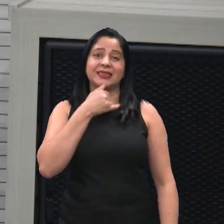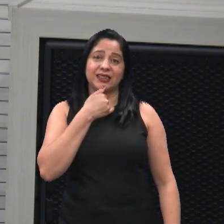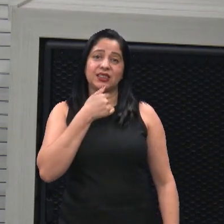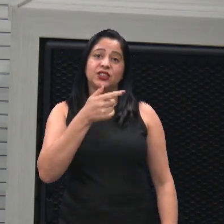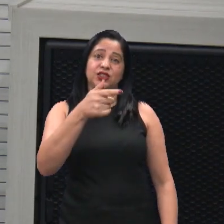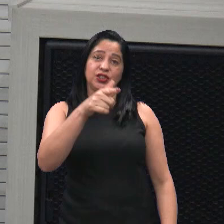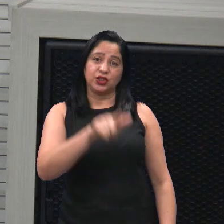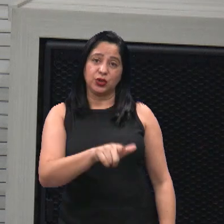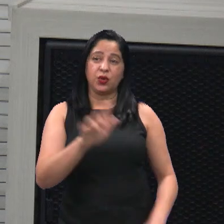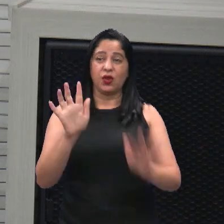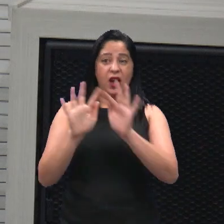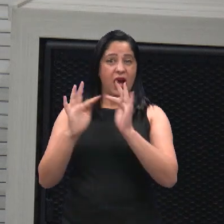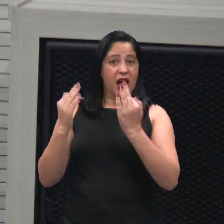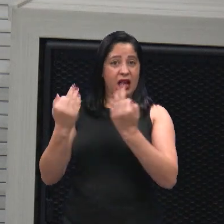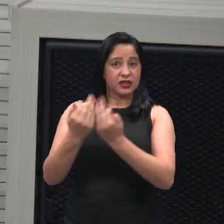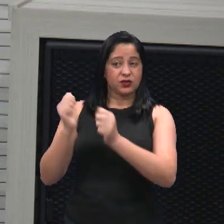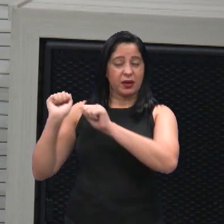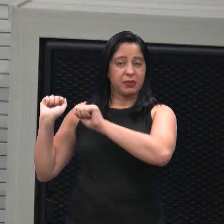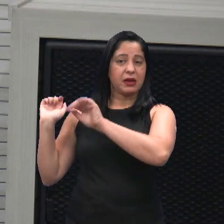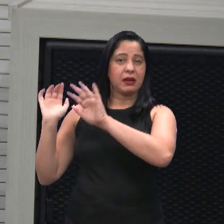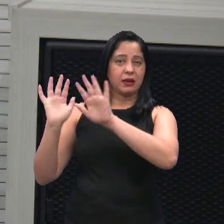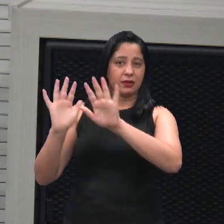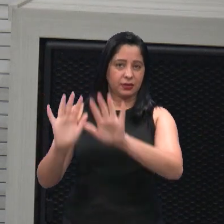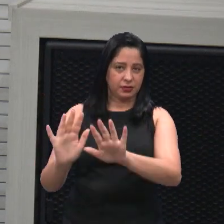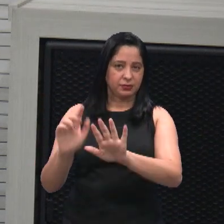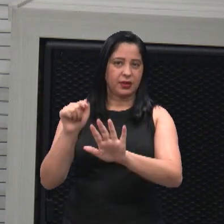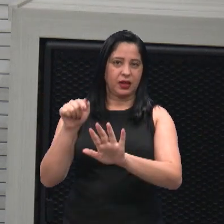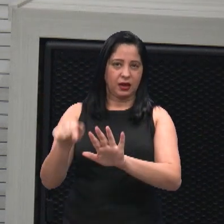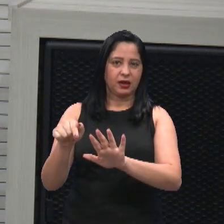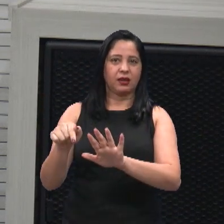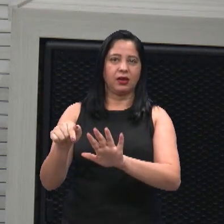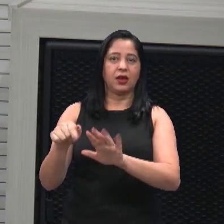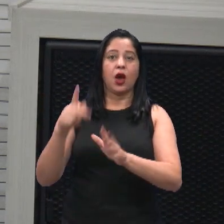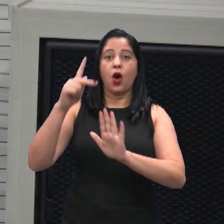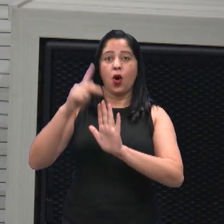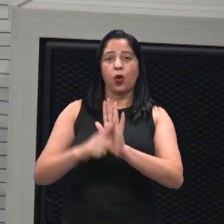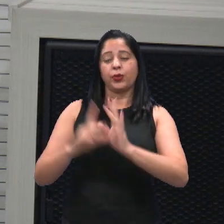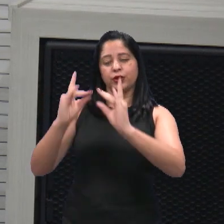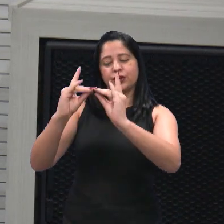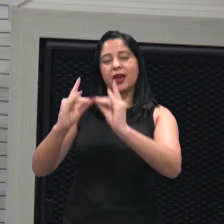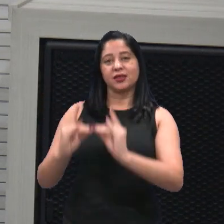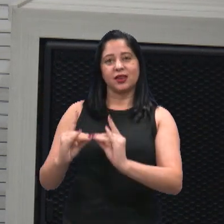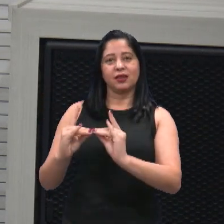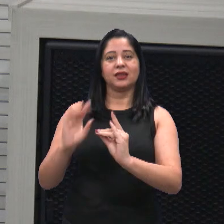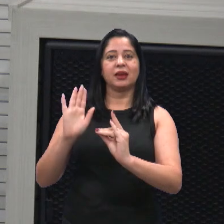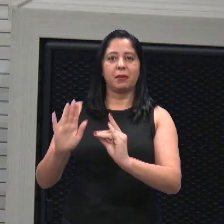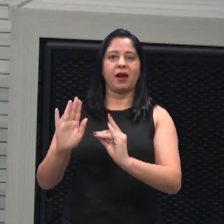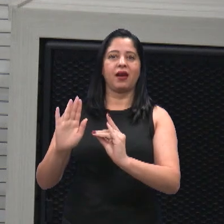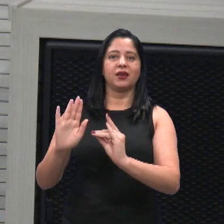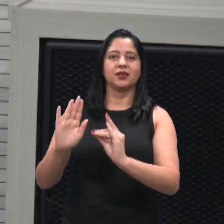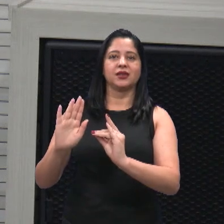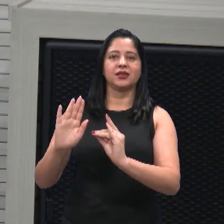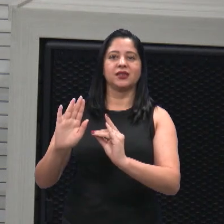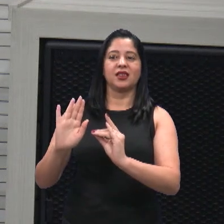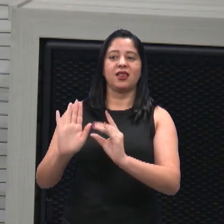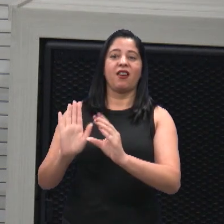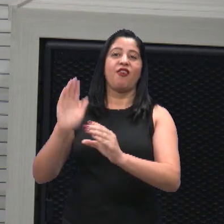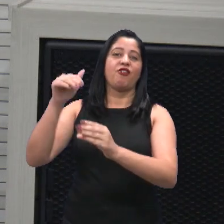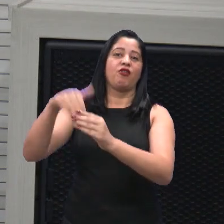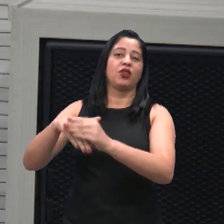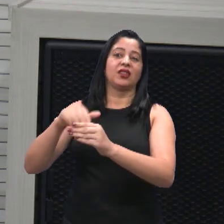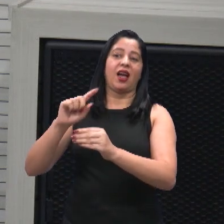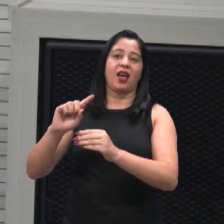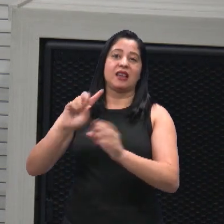famílias vieram acompanhar a votação do nosso projeto do sepultamento digno e ele vai ser adiado por mais uma semana.